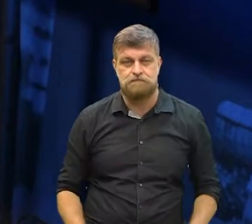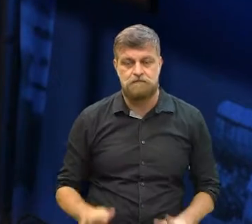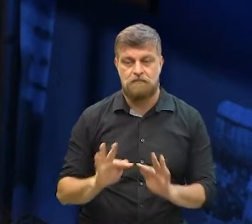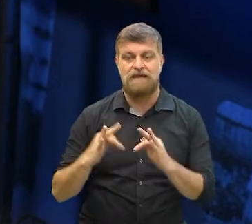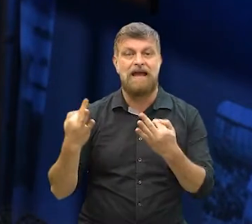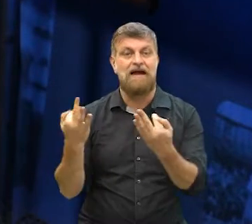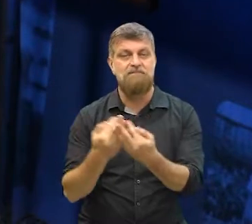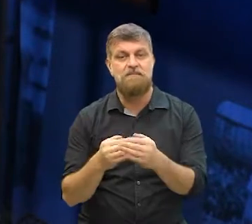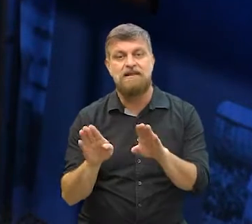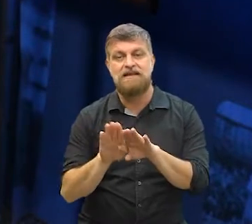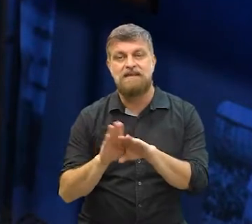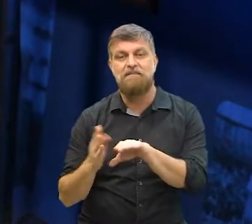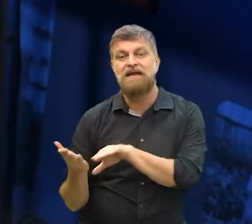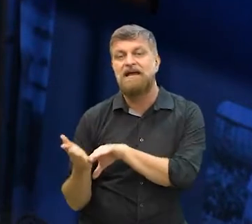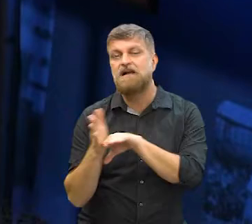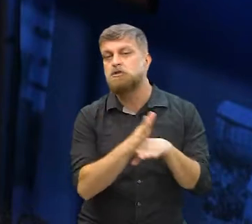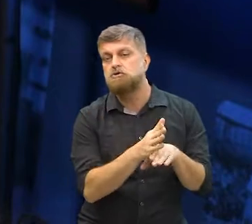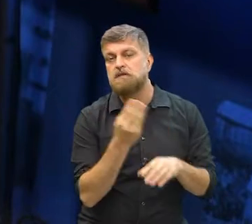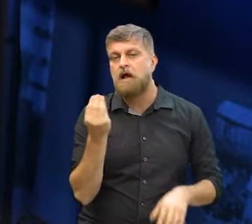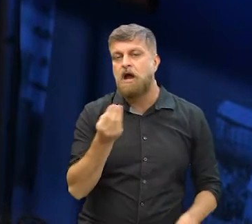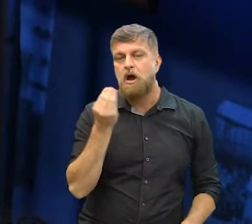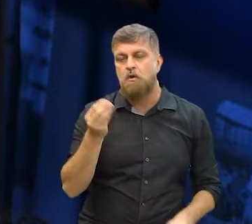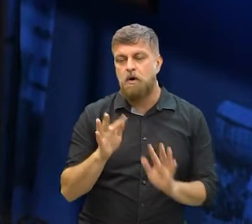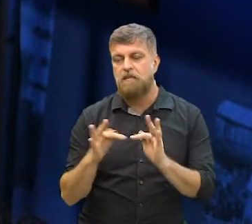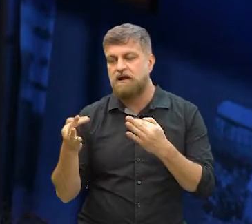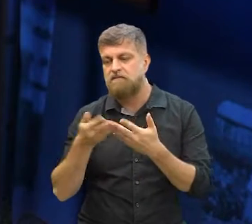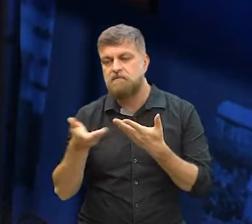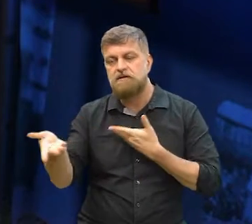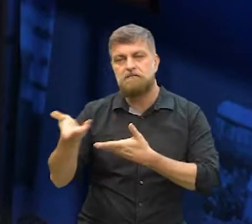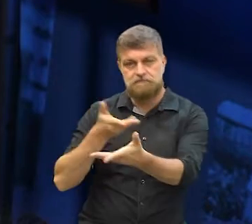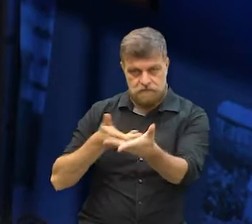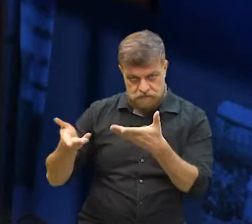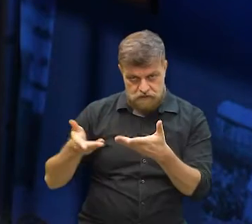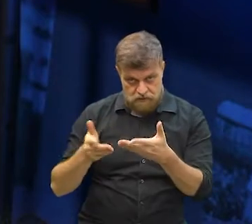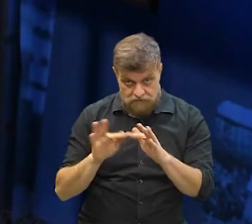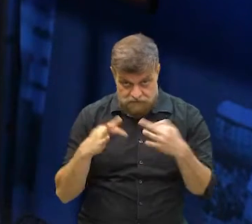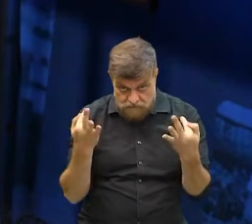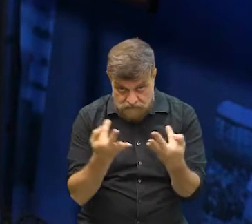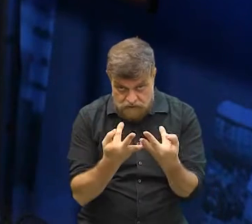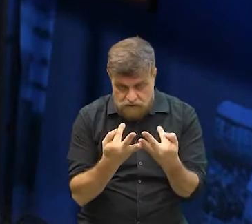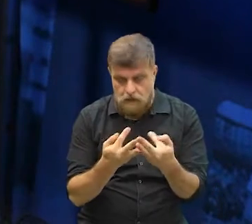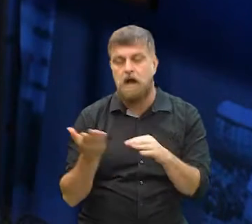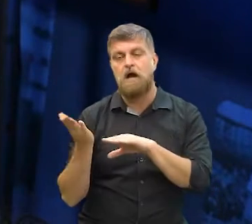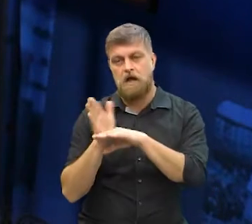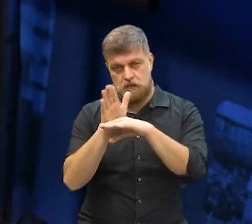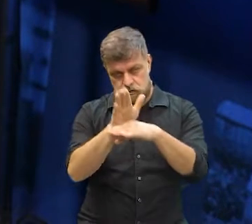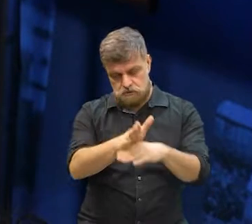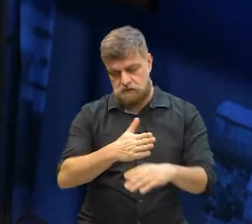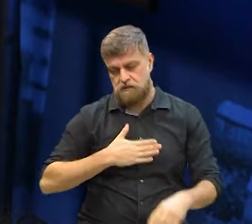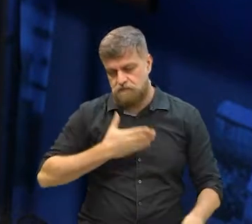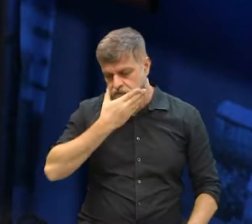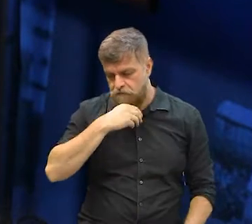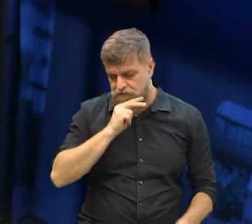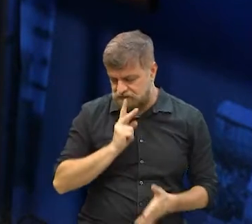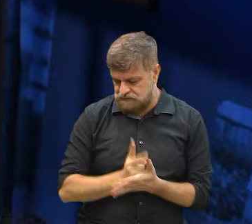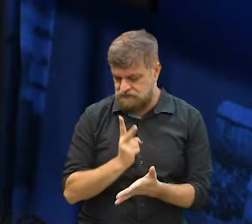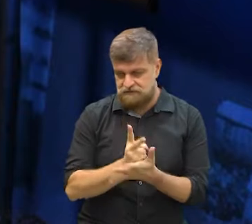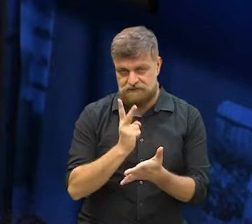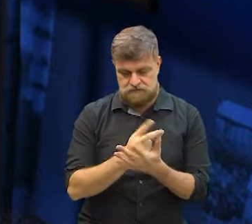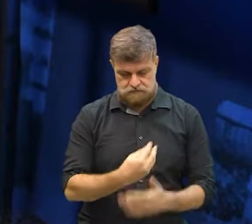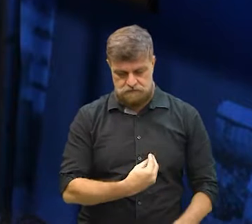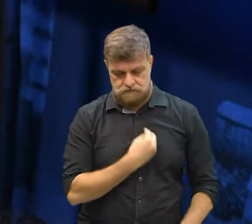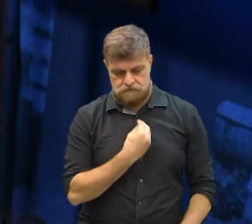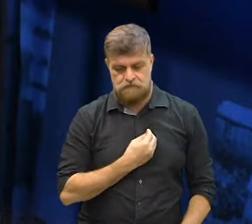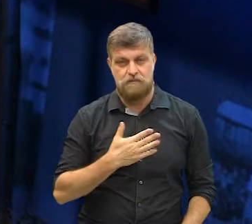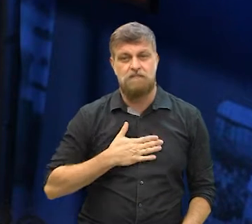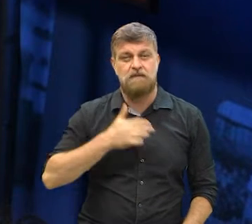família te faço. ajuda também nesse negócio? Conta para mim como que vocês se organizam? Ajuda, ajuda. Meu pai sempre está aí presente na minha vida,